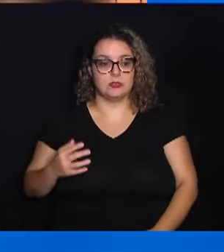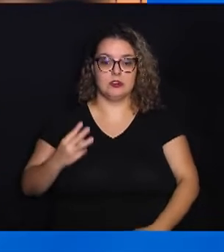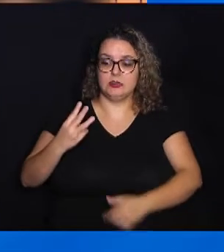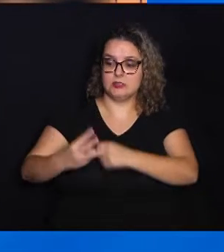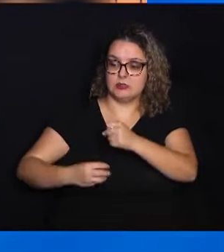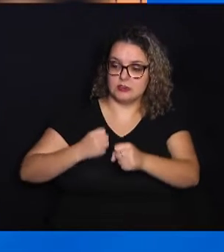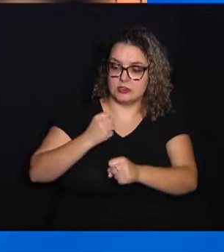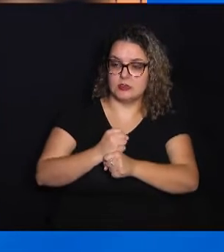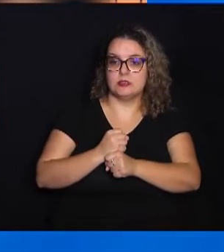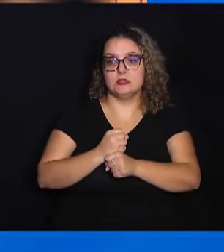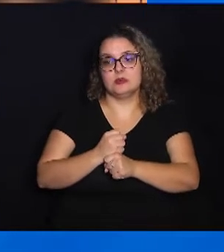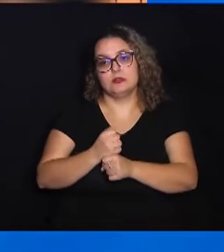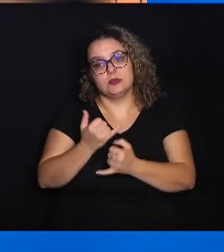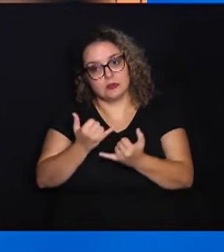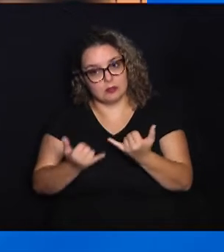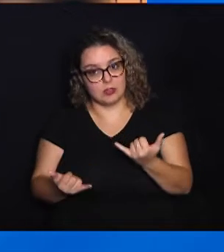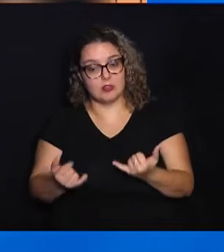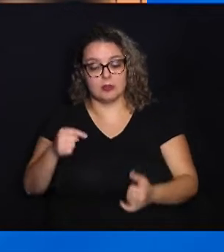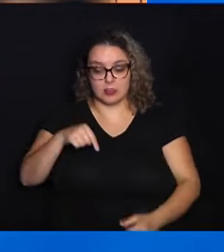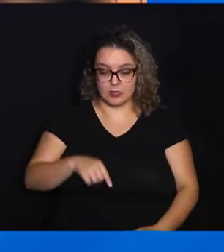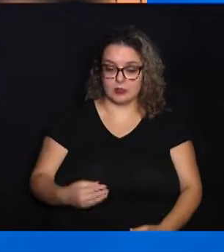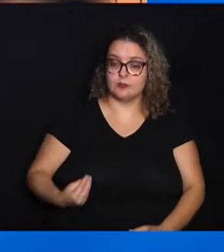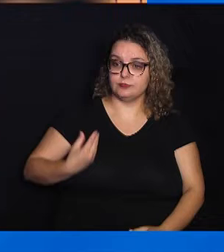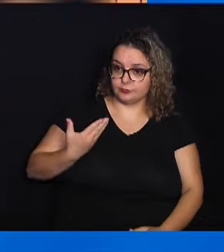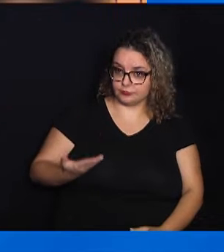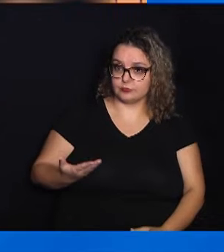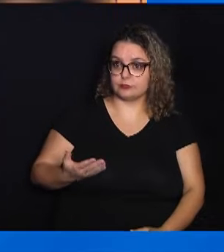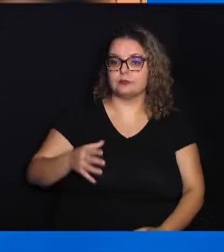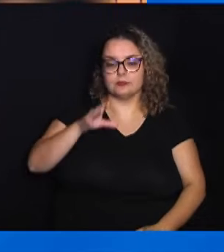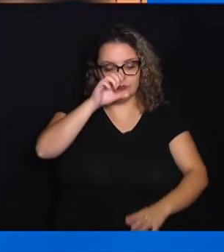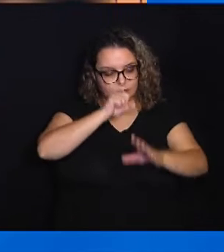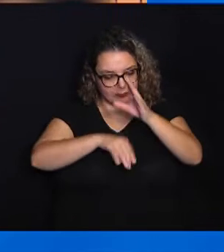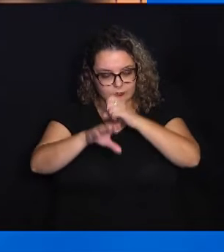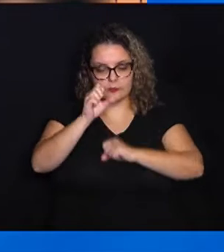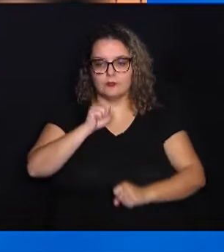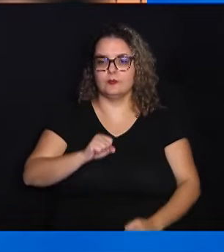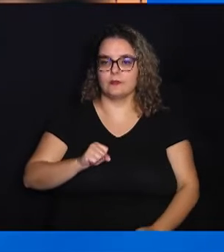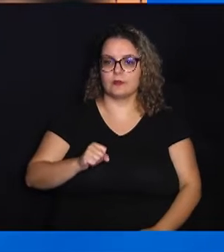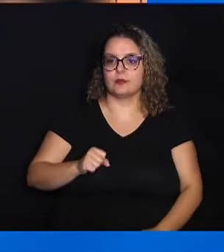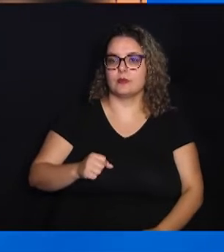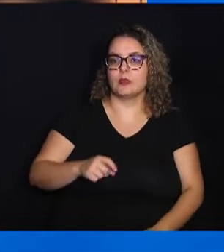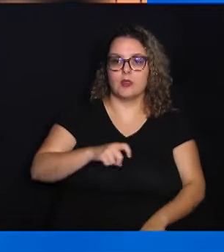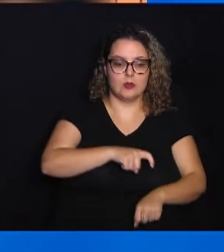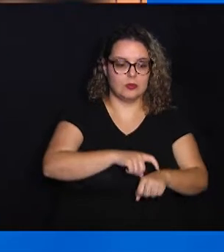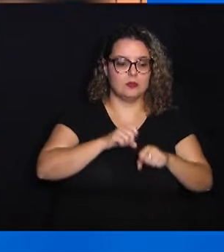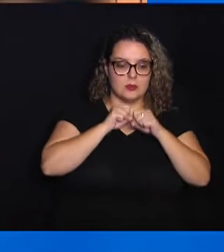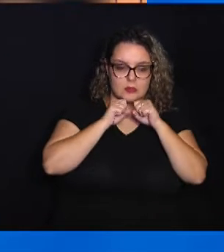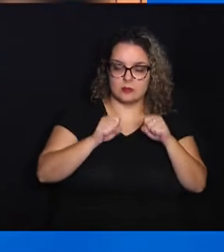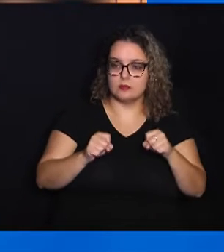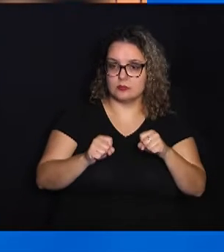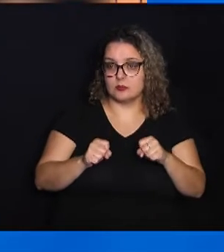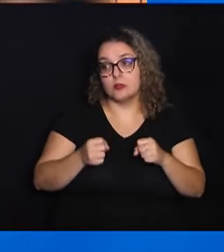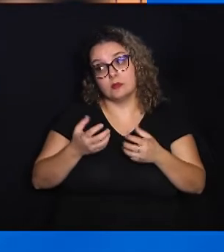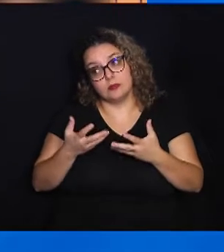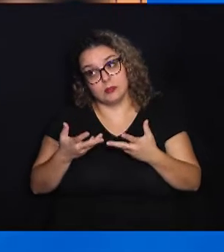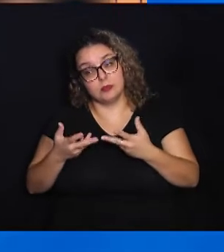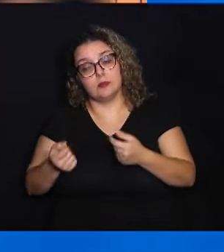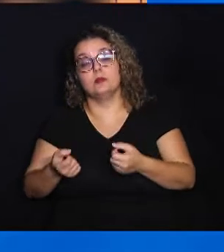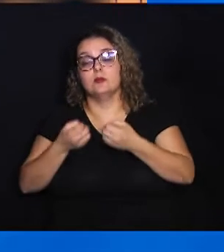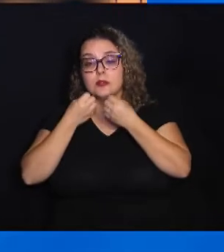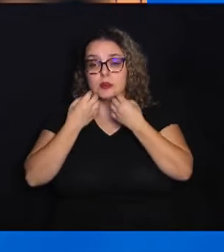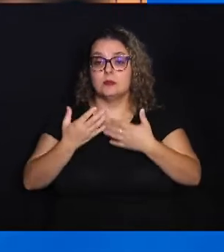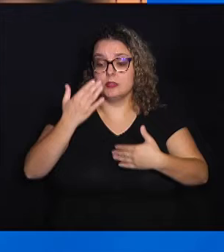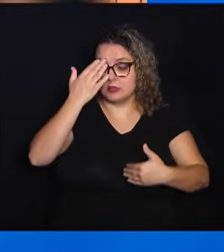anos e meio que eu aqui estou, eu aprendi muito, né? Então, o tempo que eu fiquei de assessor foi um tempo maravilhoso, muito bom,